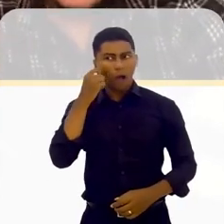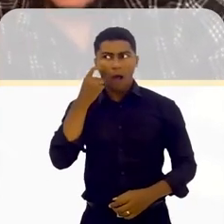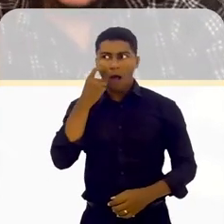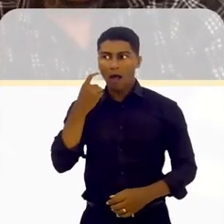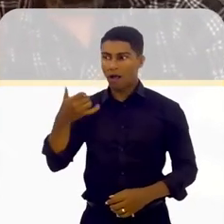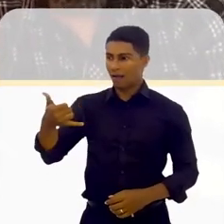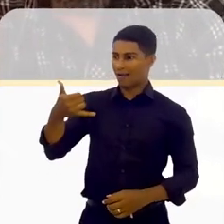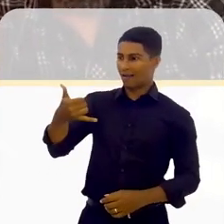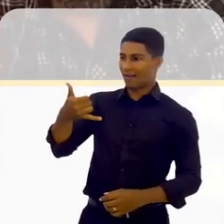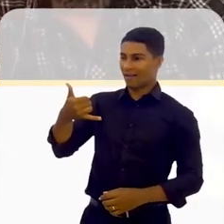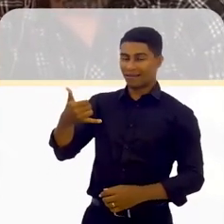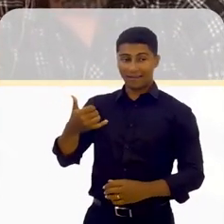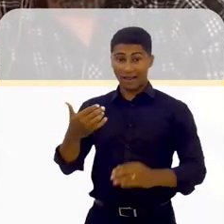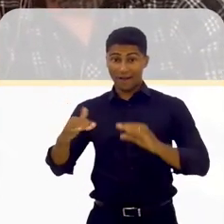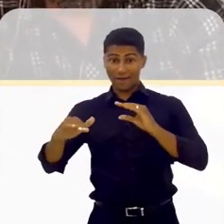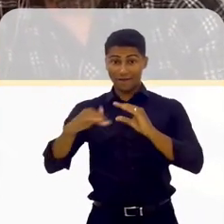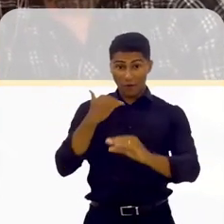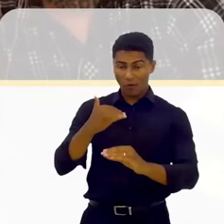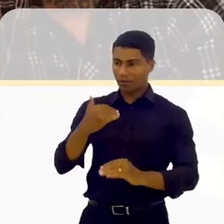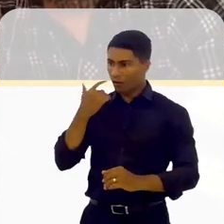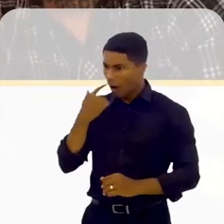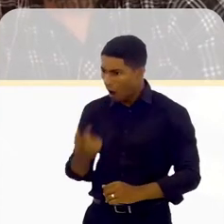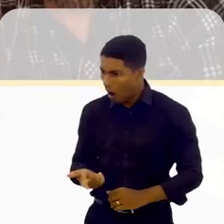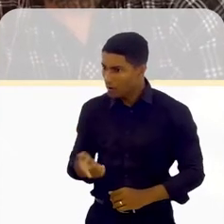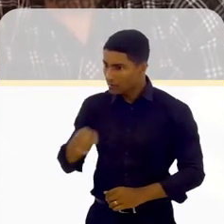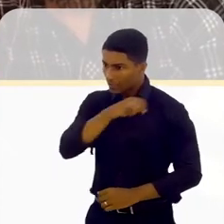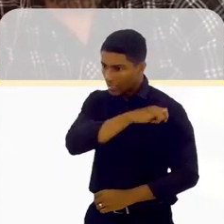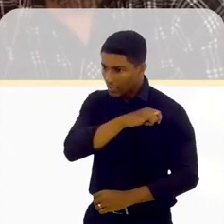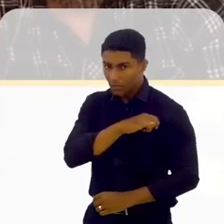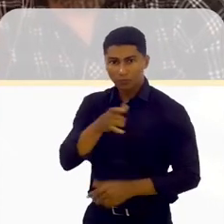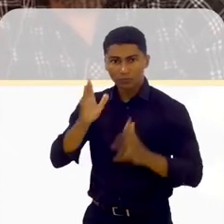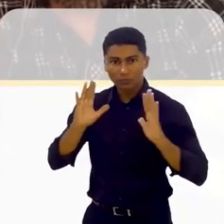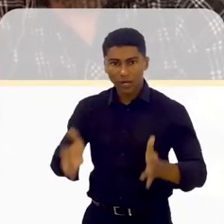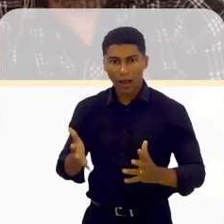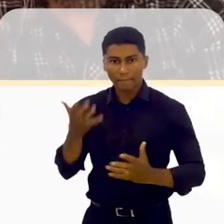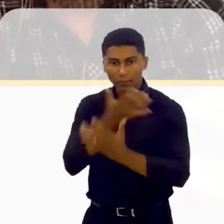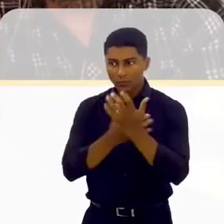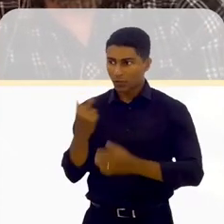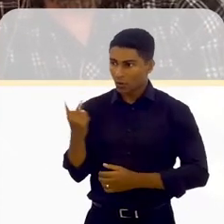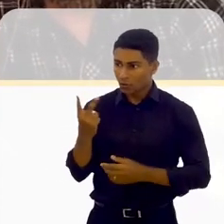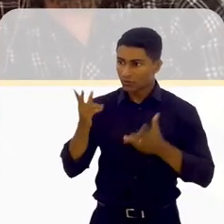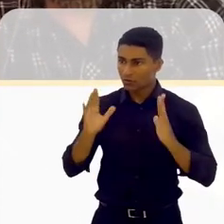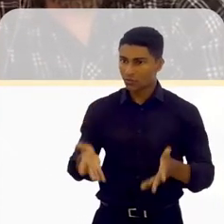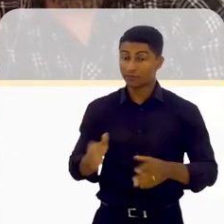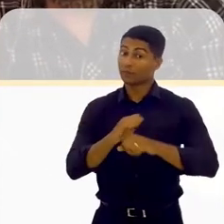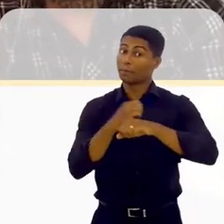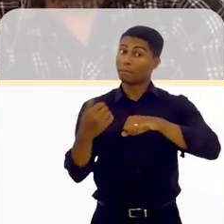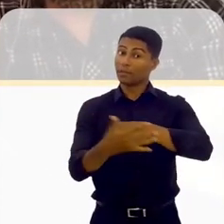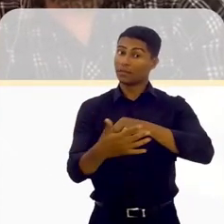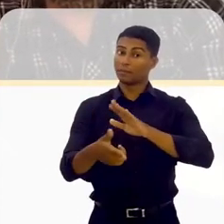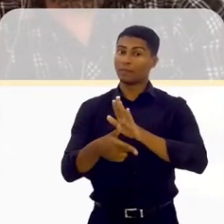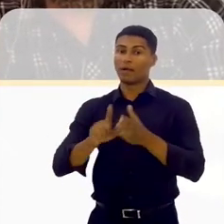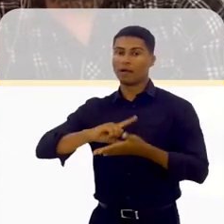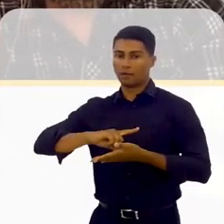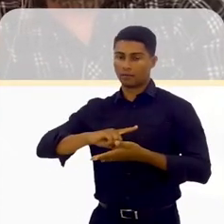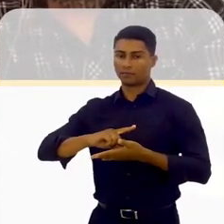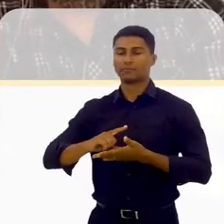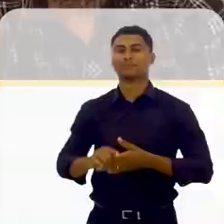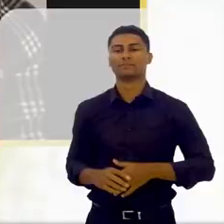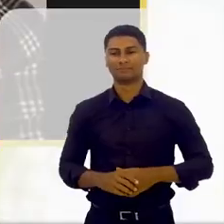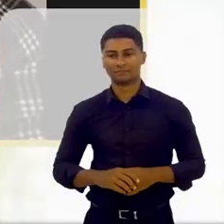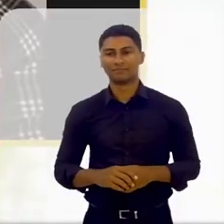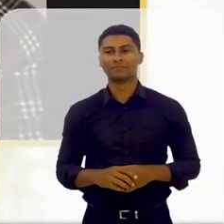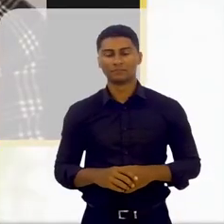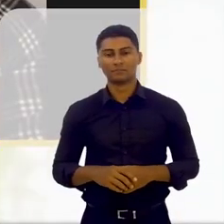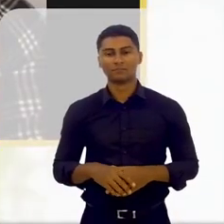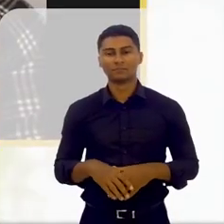linda. fiquei doido. E aí é bem, tipo assim. Isso Que loucura. antes da pandemia chegar, assim, bem ali, bem próximo ali.